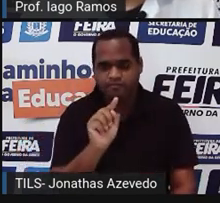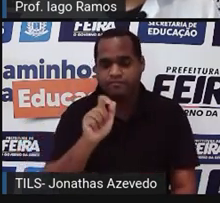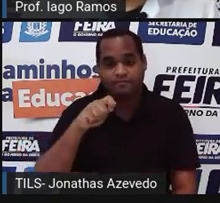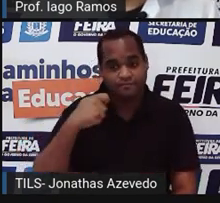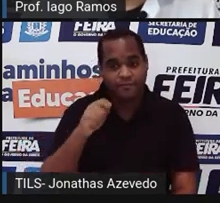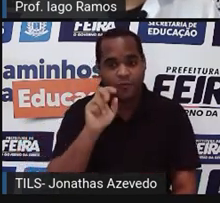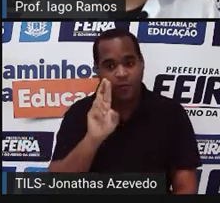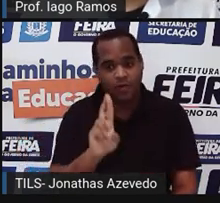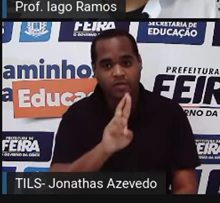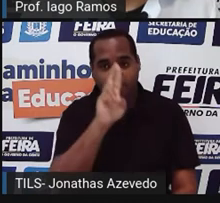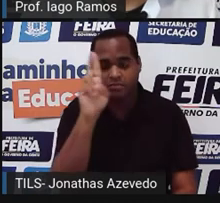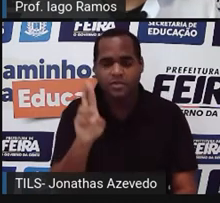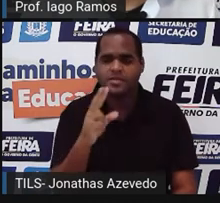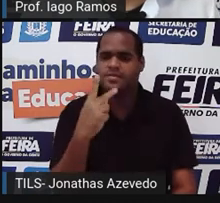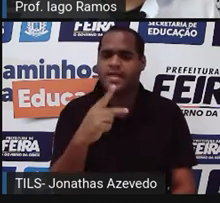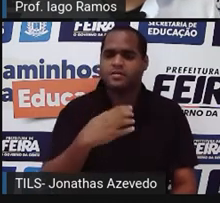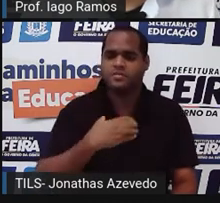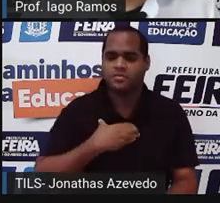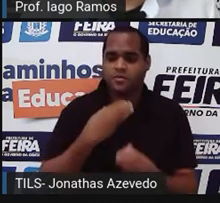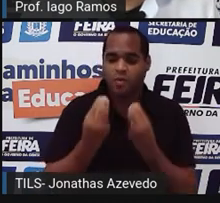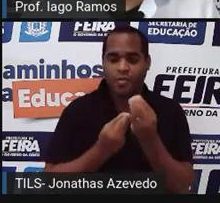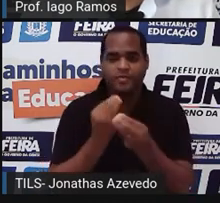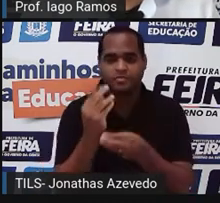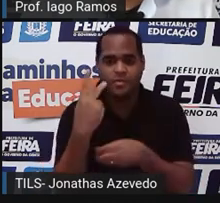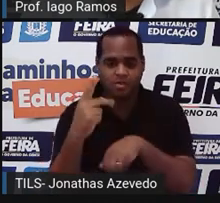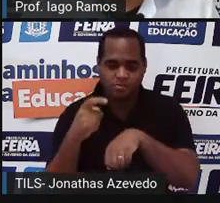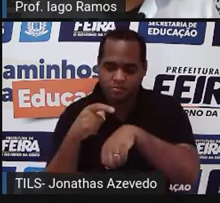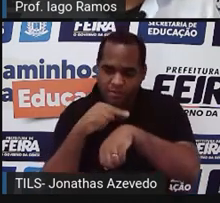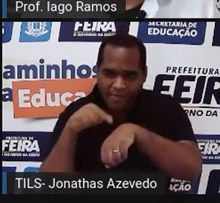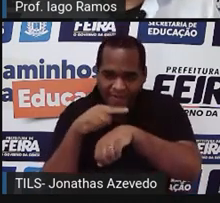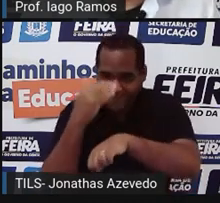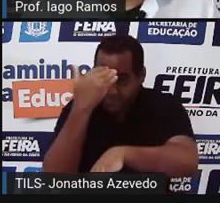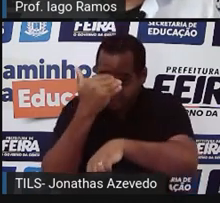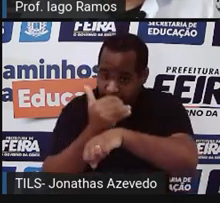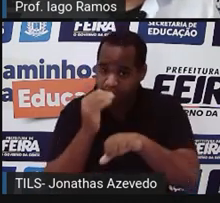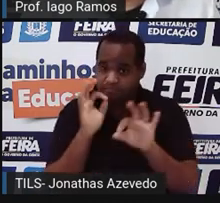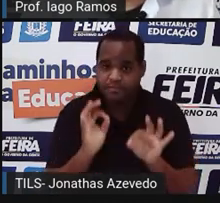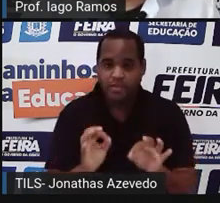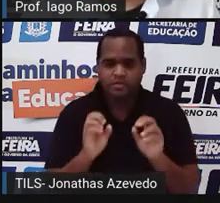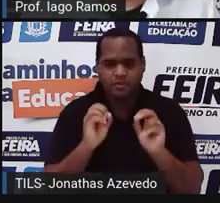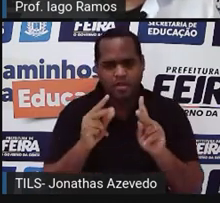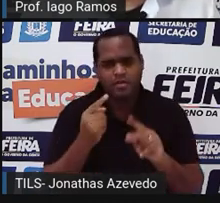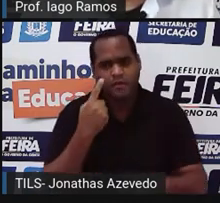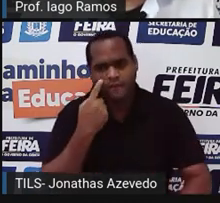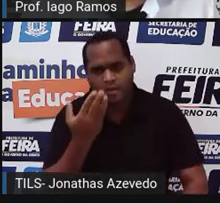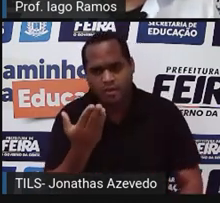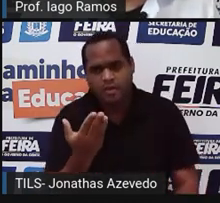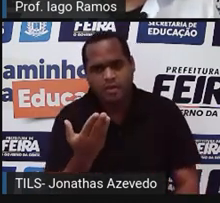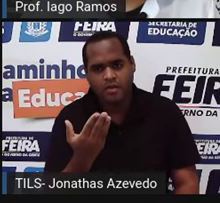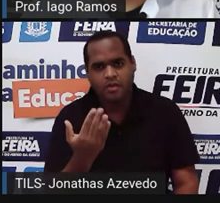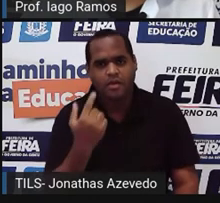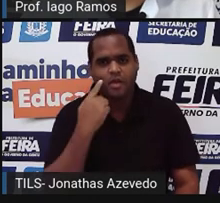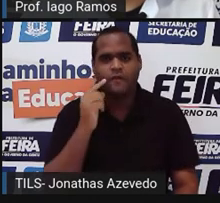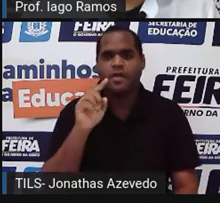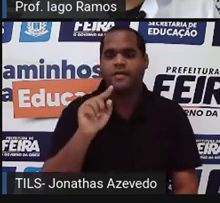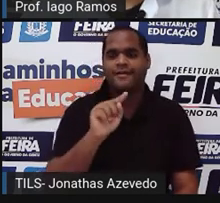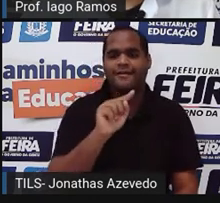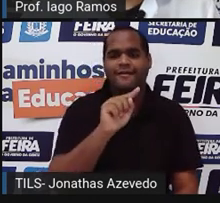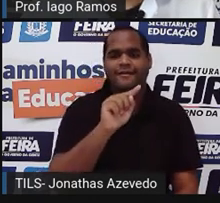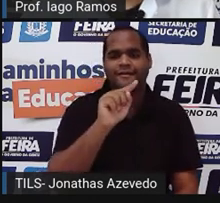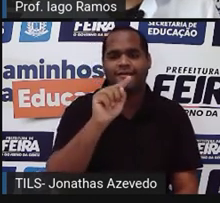é o sentido do movimento dos ponteiros do relógio, tá? Então, olha só ali na tela, eu mexendo com o